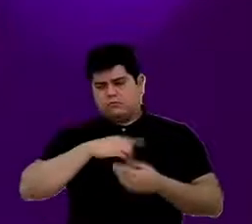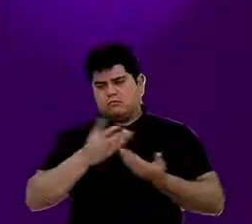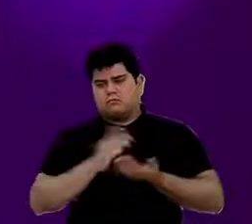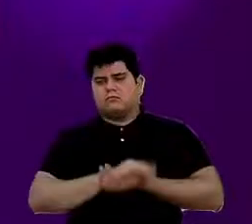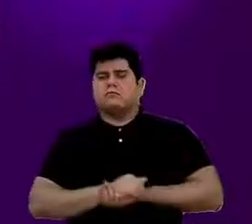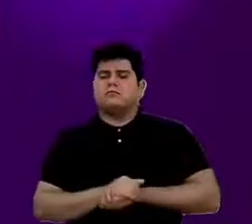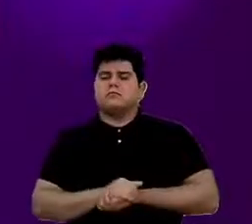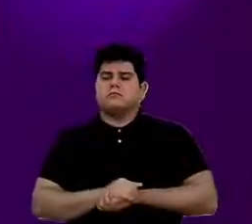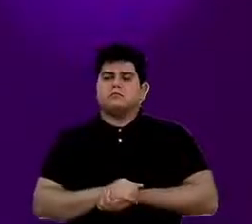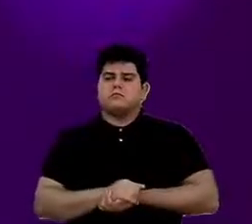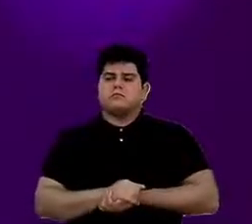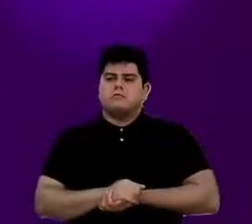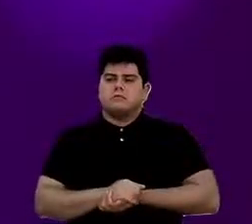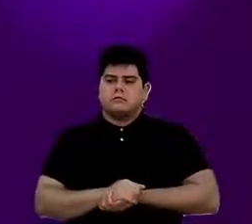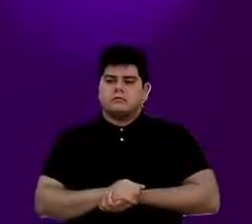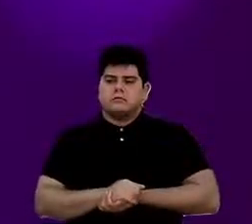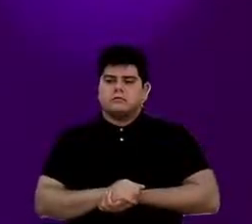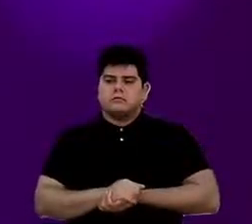de exame.